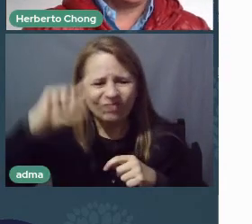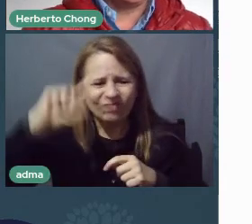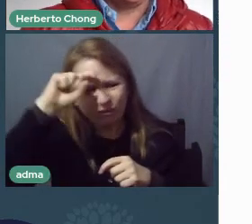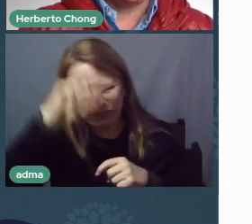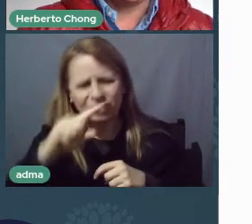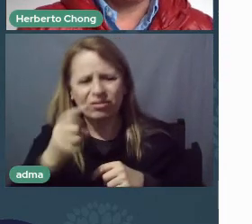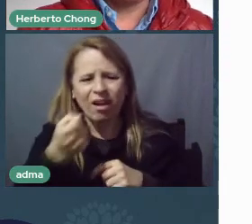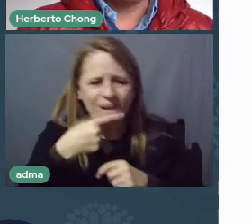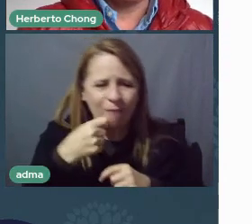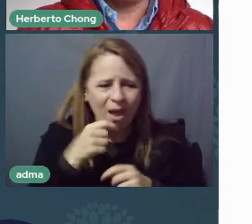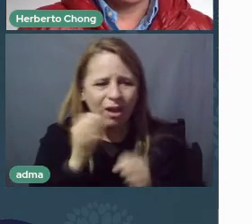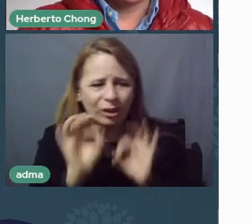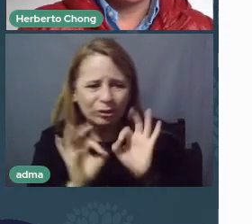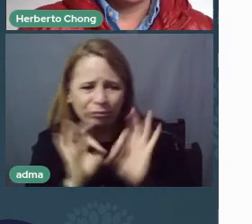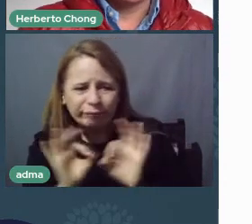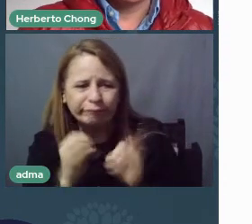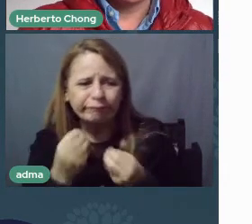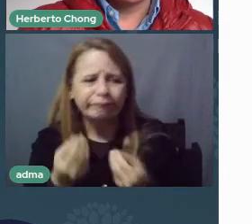tratamento. Seguinte.